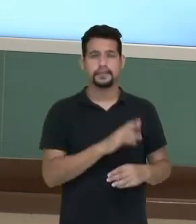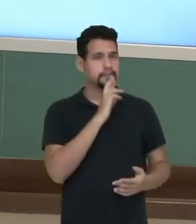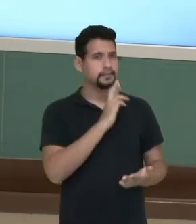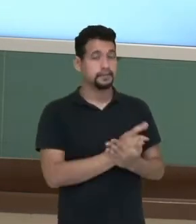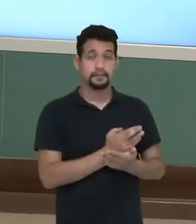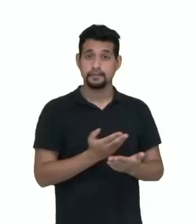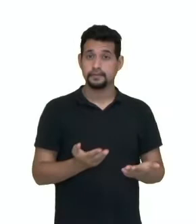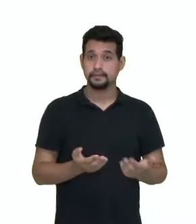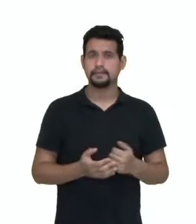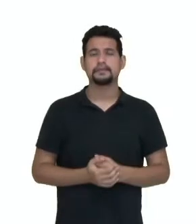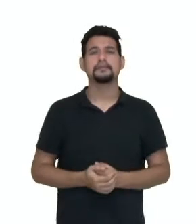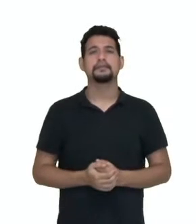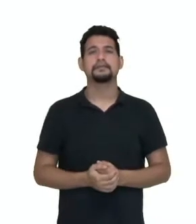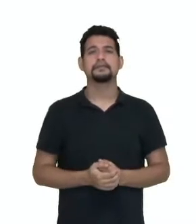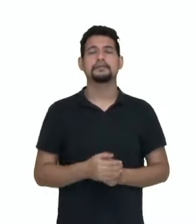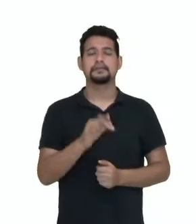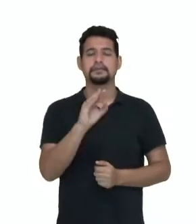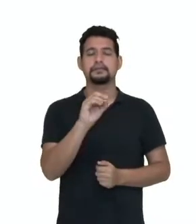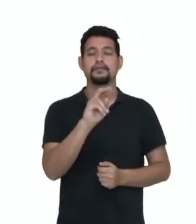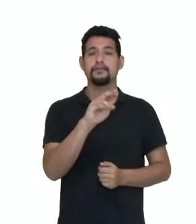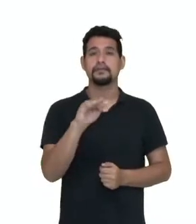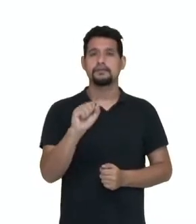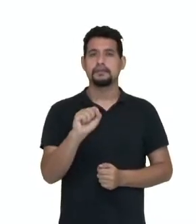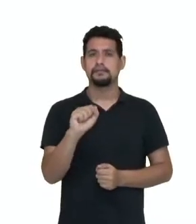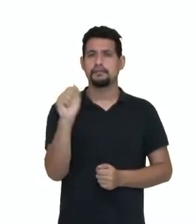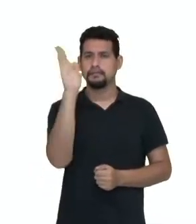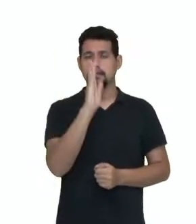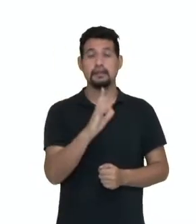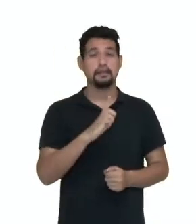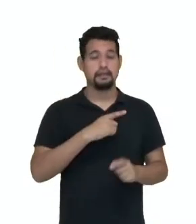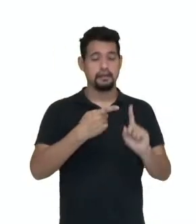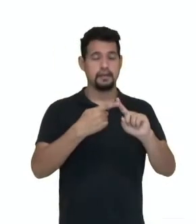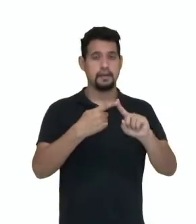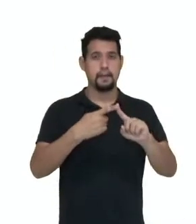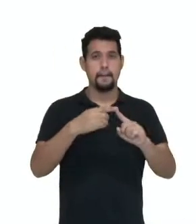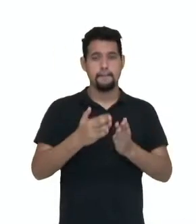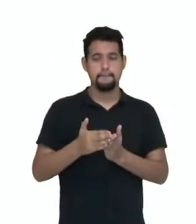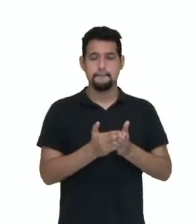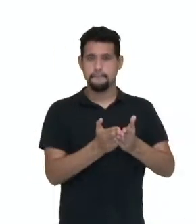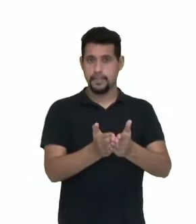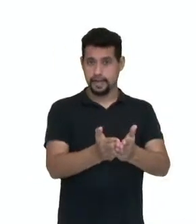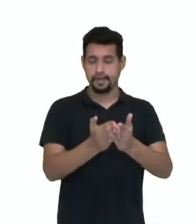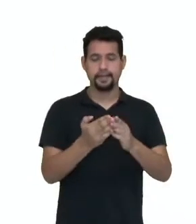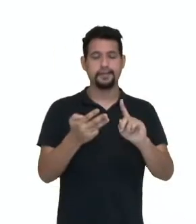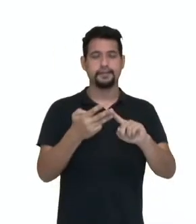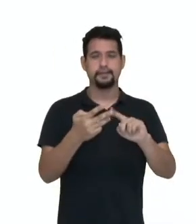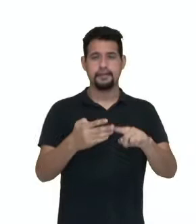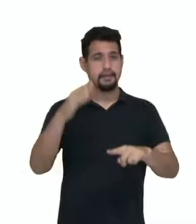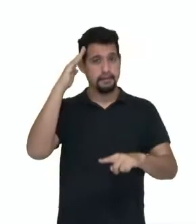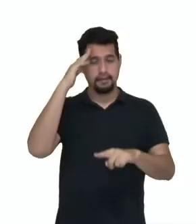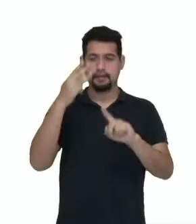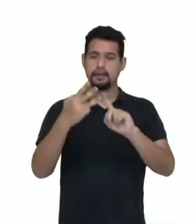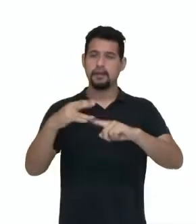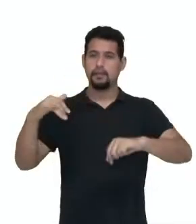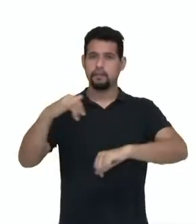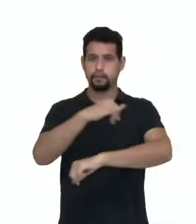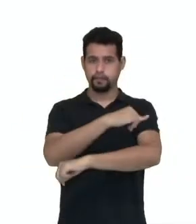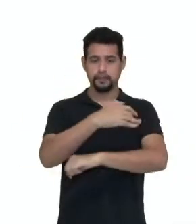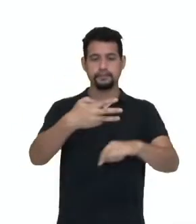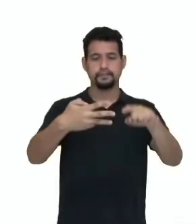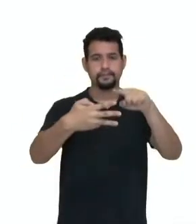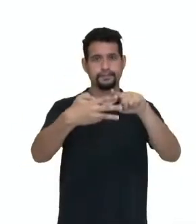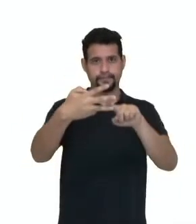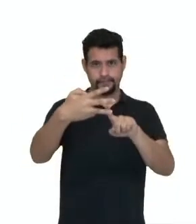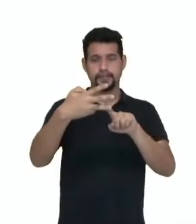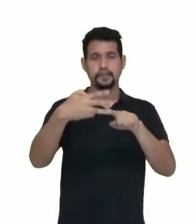aqui. As Forças Armadas brasileiras são constituídas pela Marinha, o Exército e a Força Aérea Brasileira.